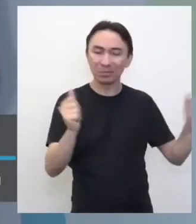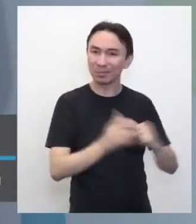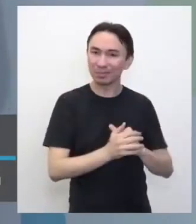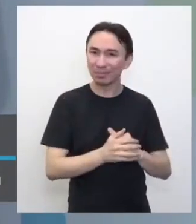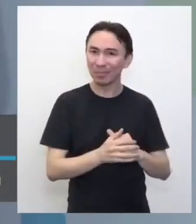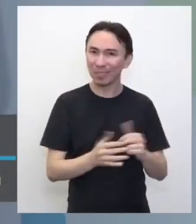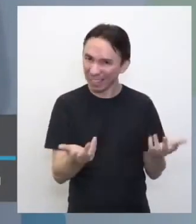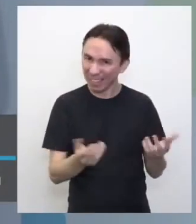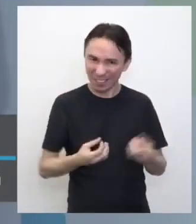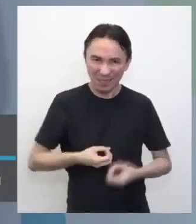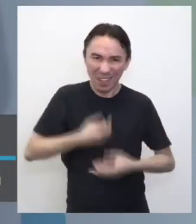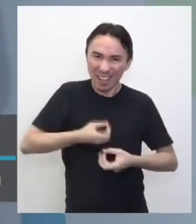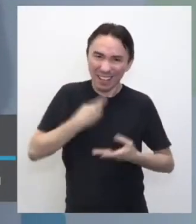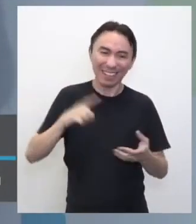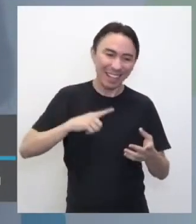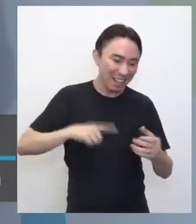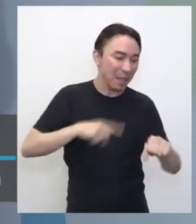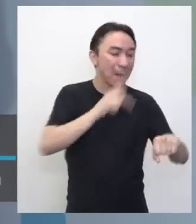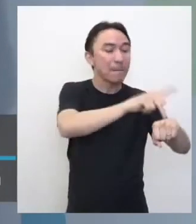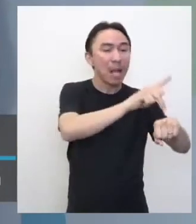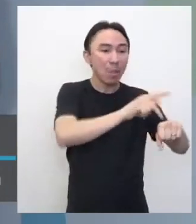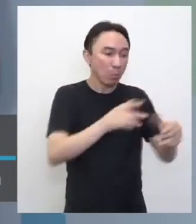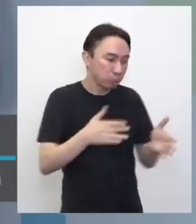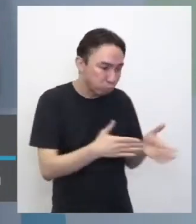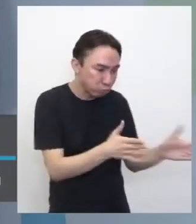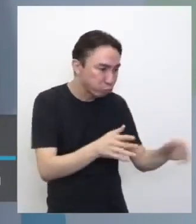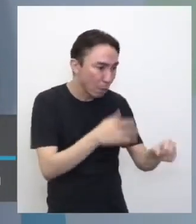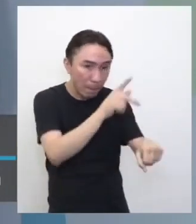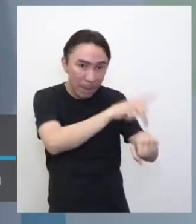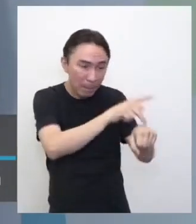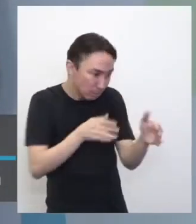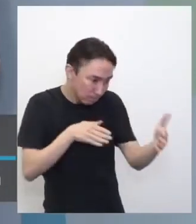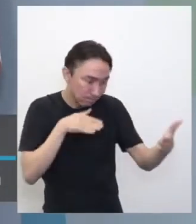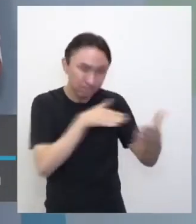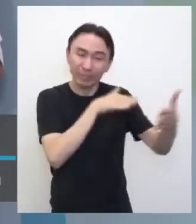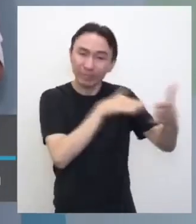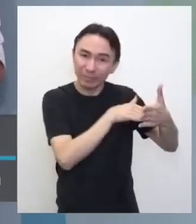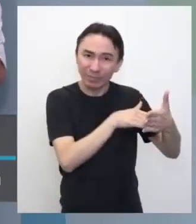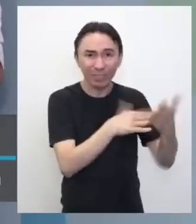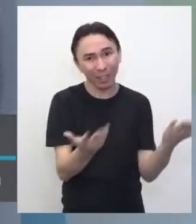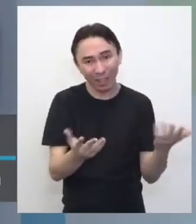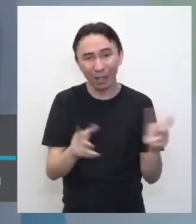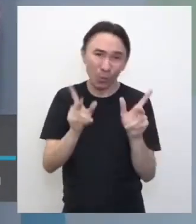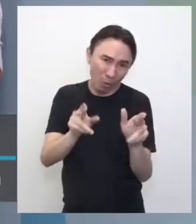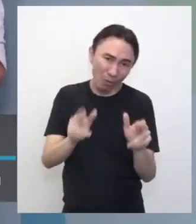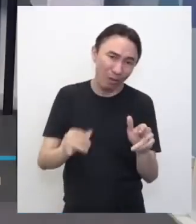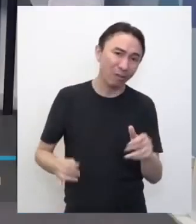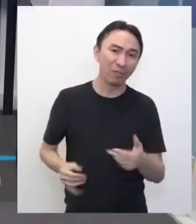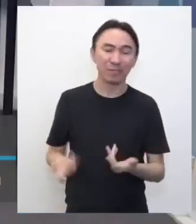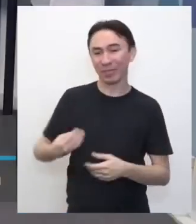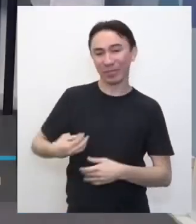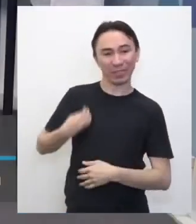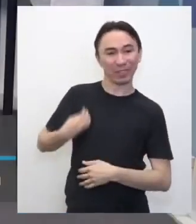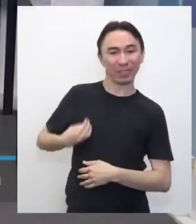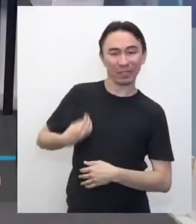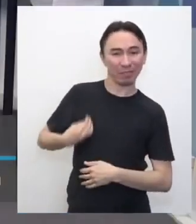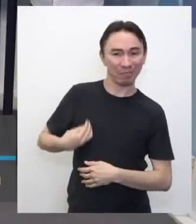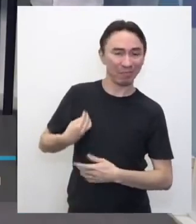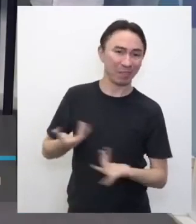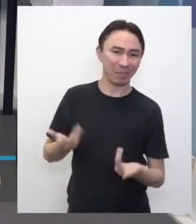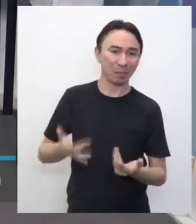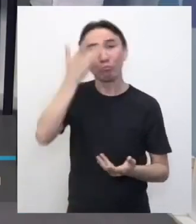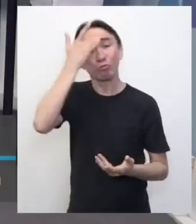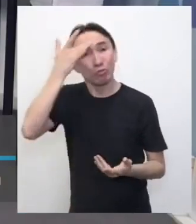no meio do caminho, você está falando sobre a própria vida. Porque pessoa Tayana, que não tem pedra no caminho, está